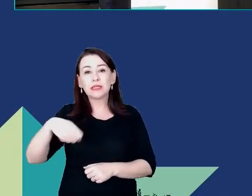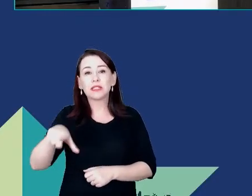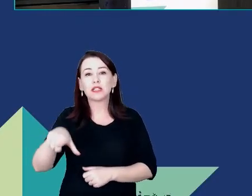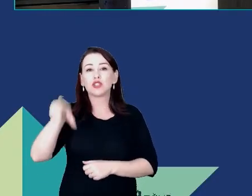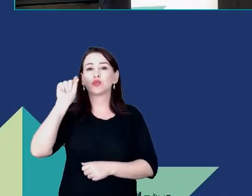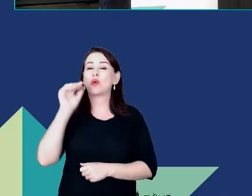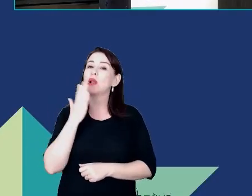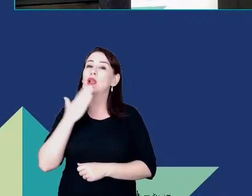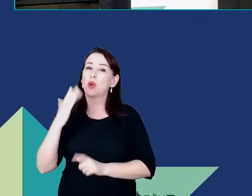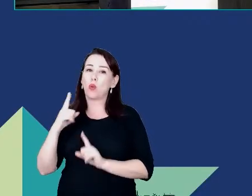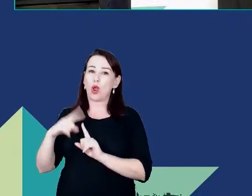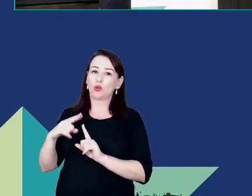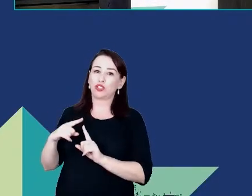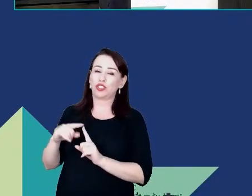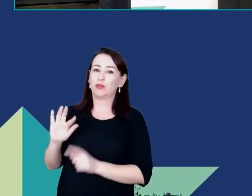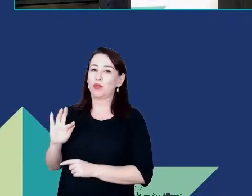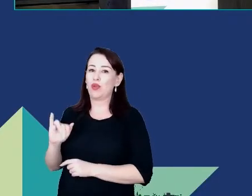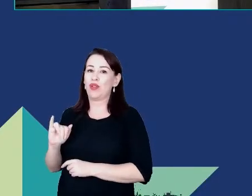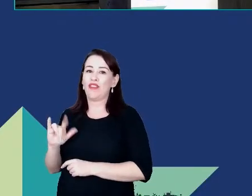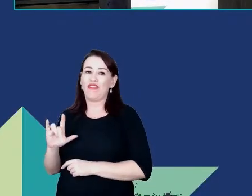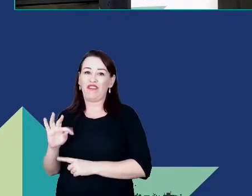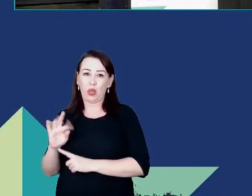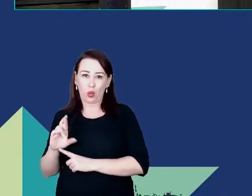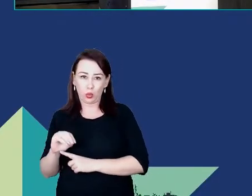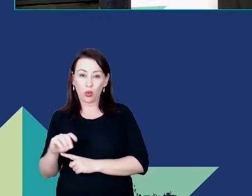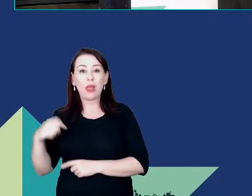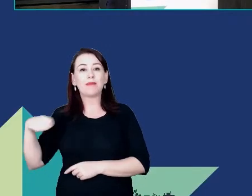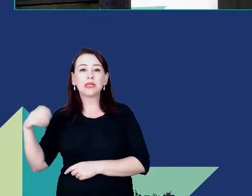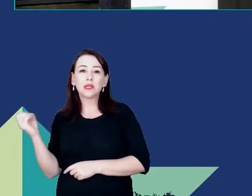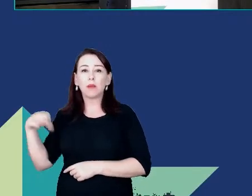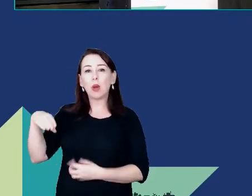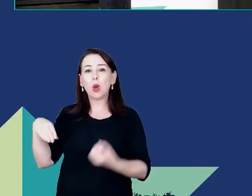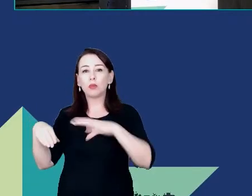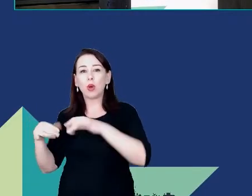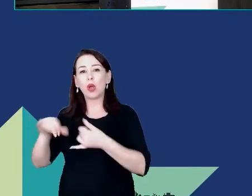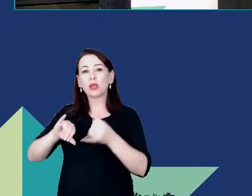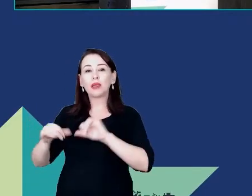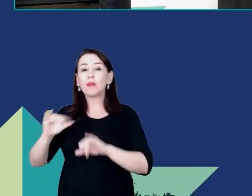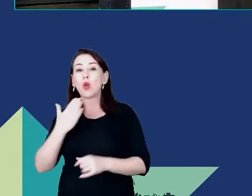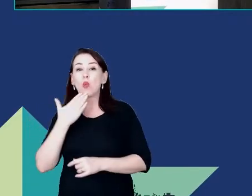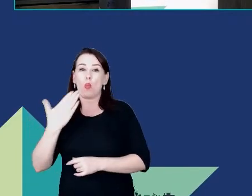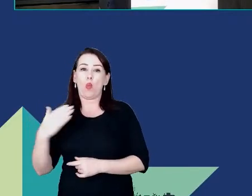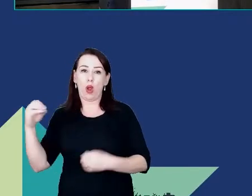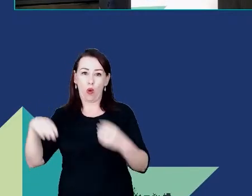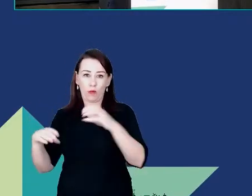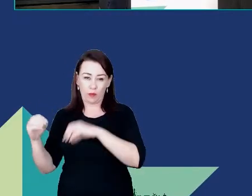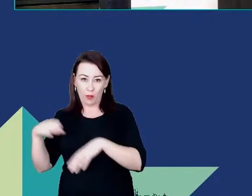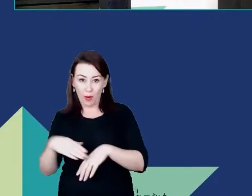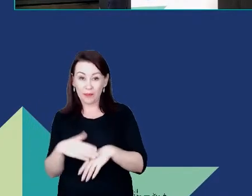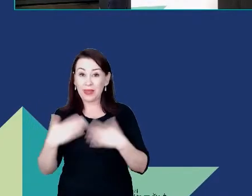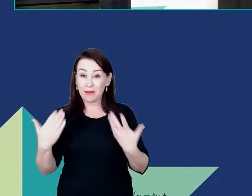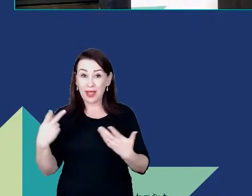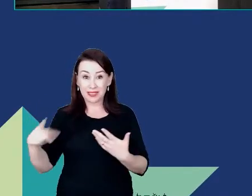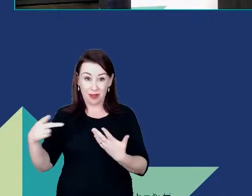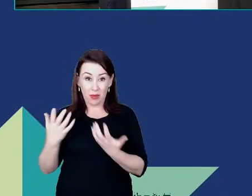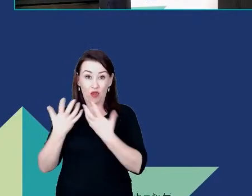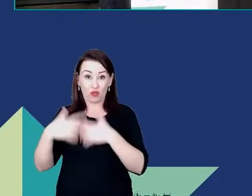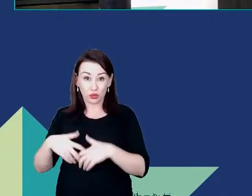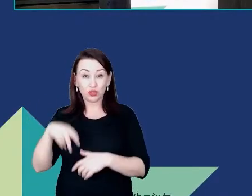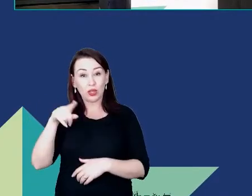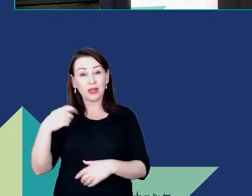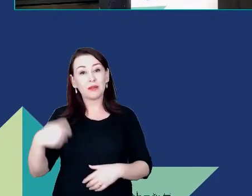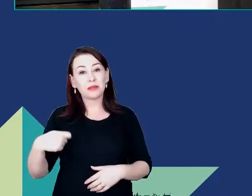aplicação de coagulantes, floculantes, né? E para isso ser efetivo, também você precisa ter os controles de densidade, né,